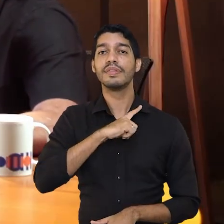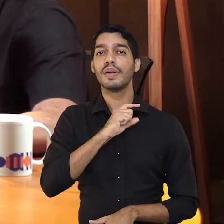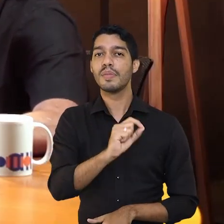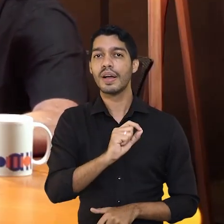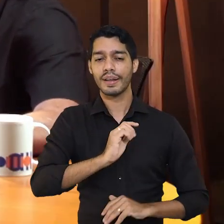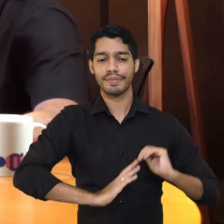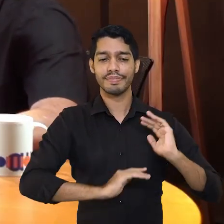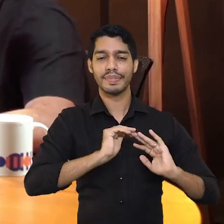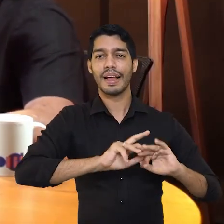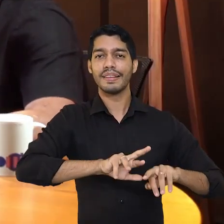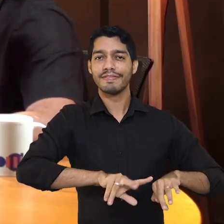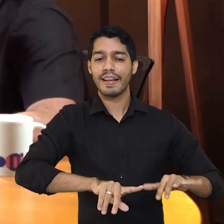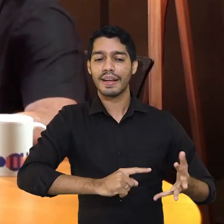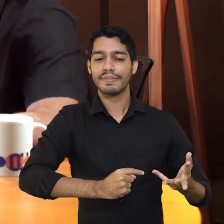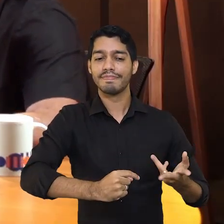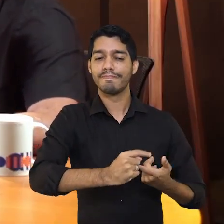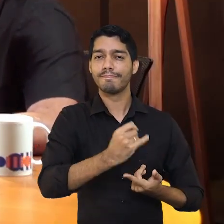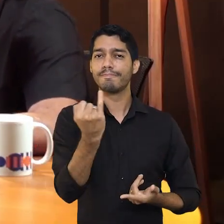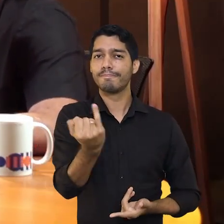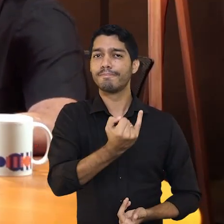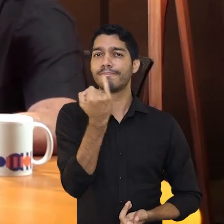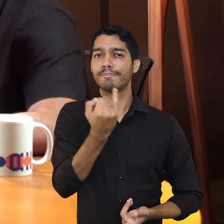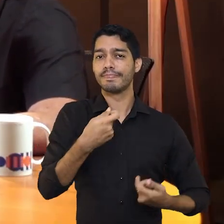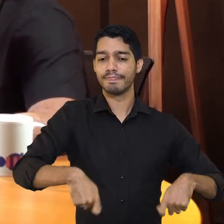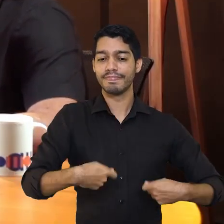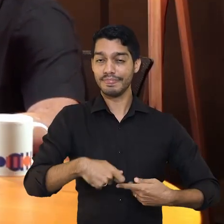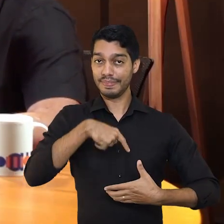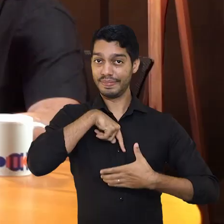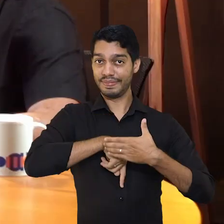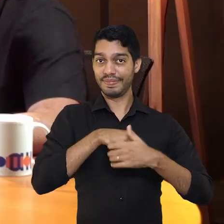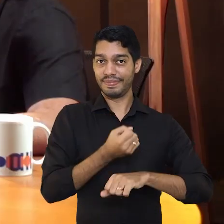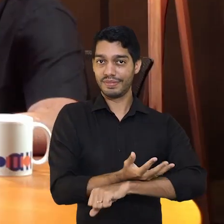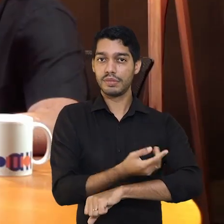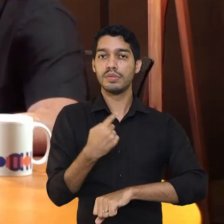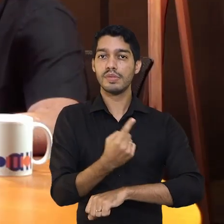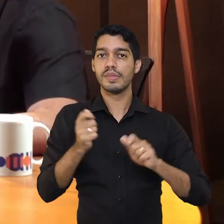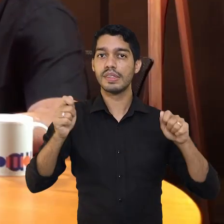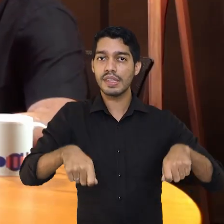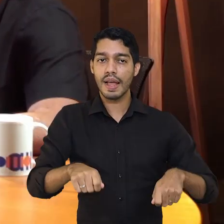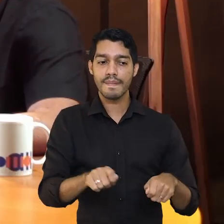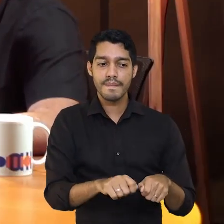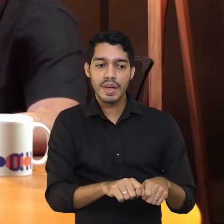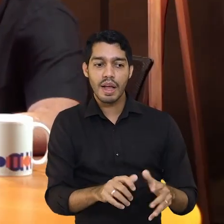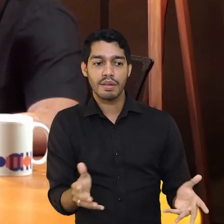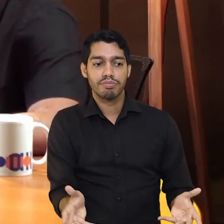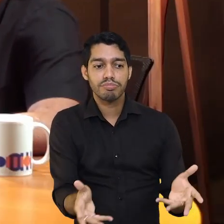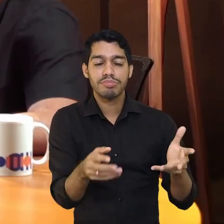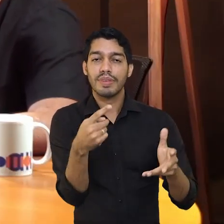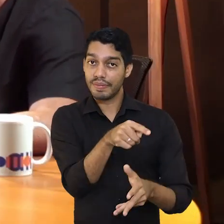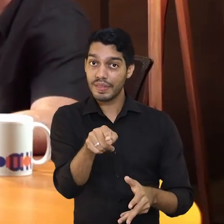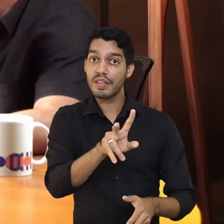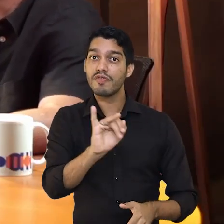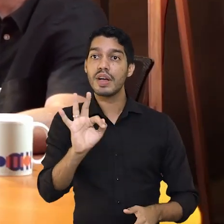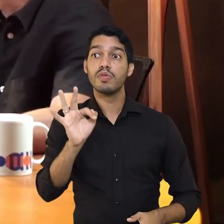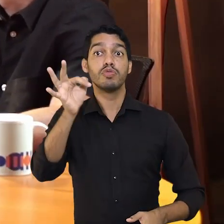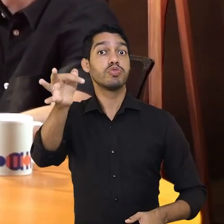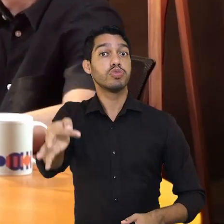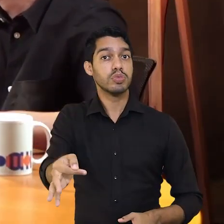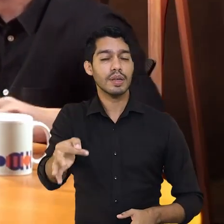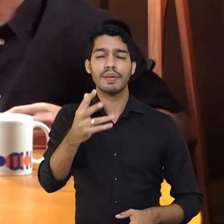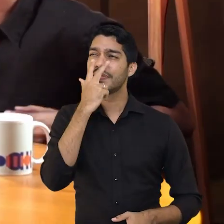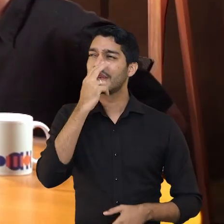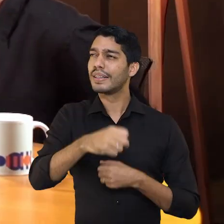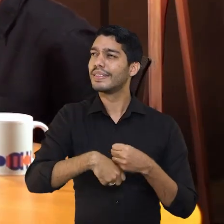Para o que a gente pode desenvolver como foco para essas pessoas que vão ocupar o mercado de trabalho até, não me lembro agora qual era a data, mas acho que